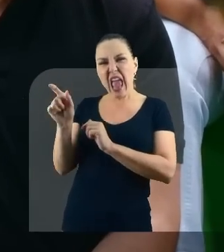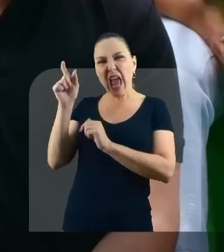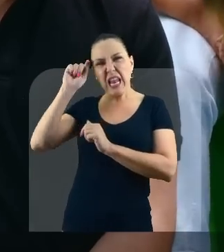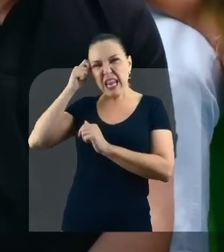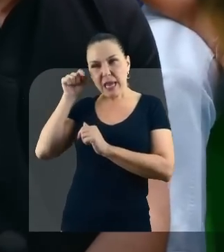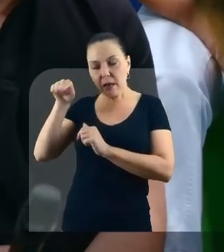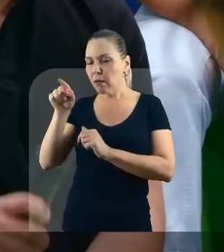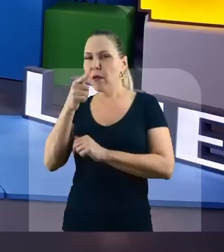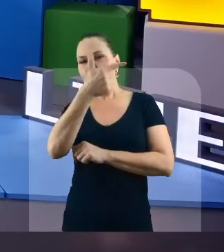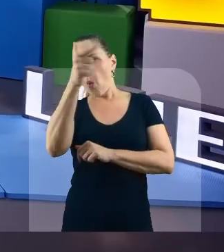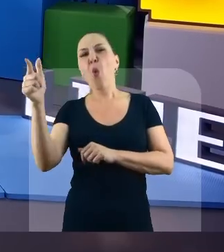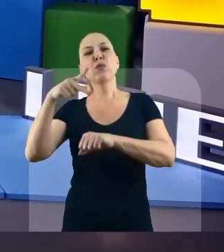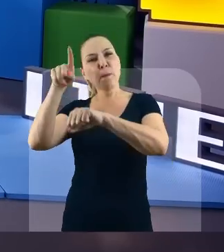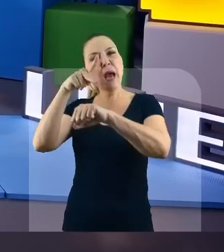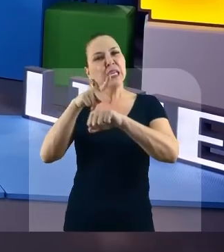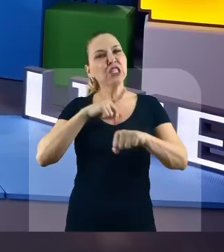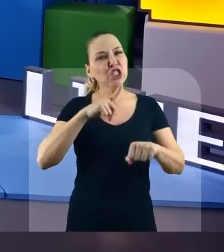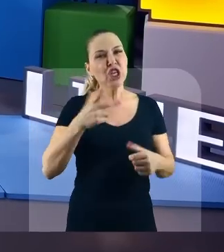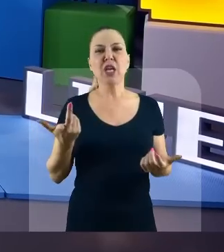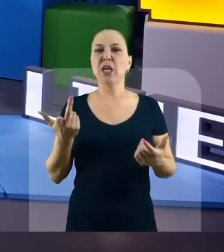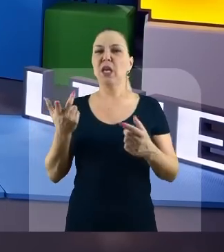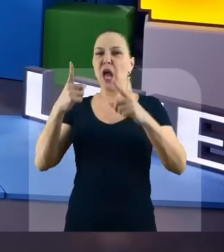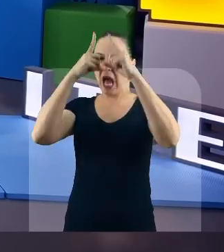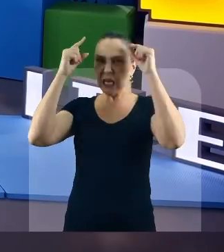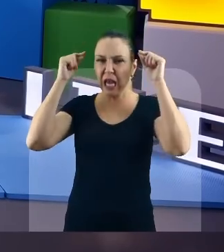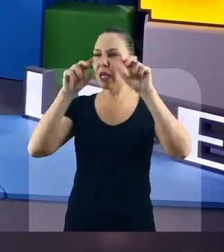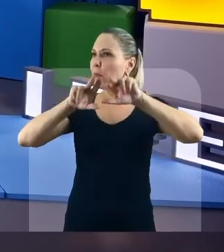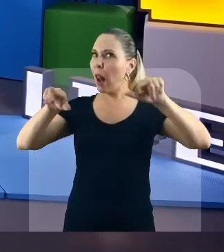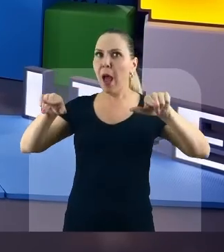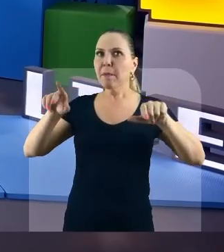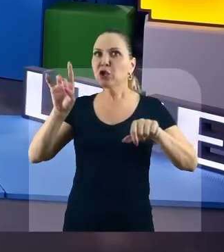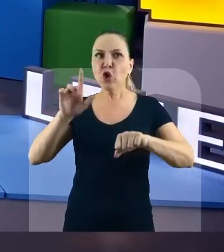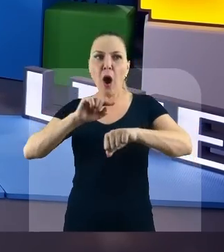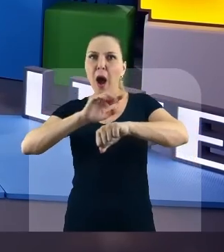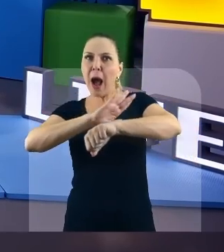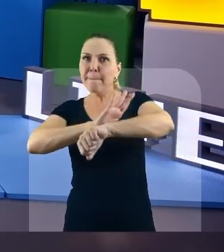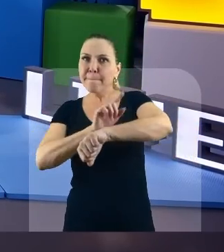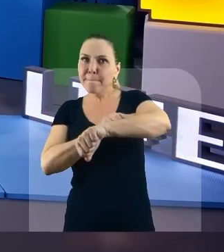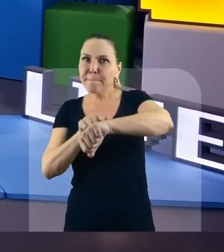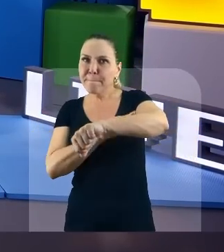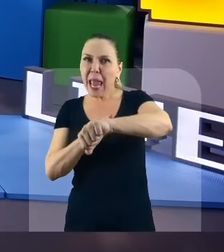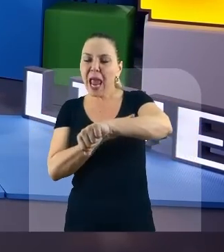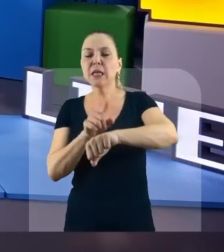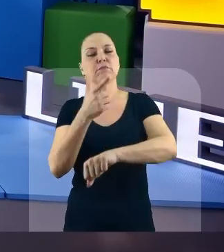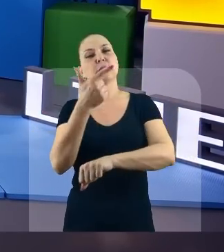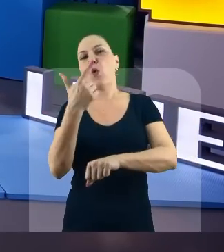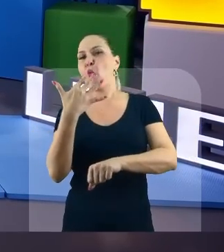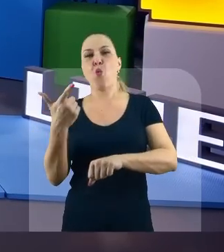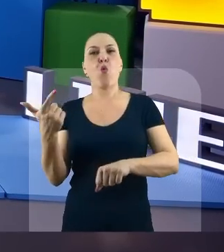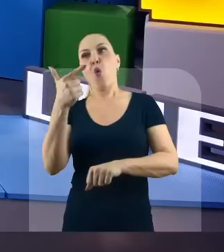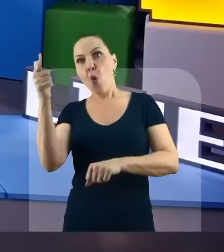havia escravidão na Grécia, em Roma, em vários outros reinos antigos, e não necessariamente pela cor da pele. Mas não é só isso, não. Nas